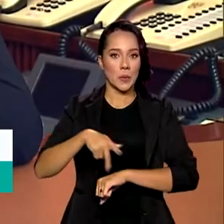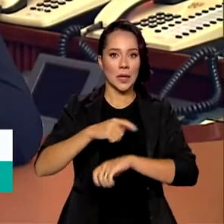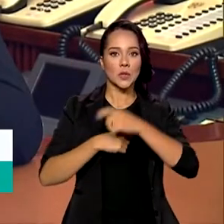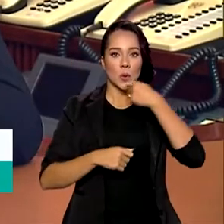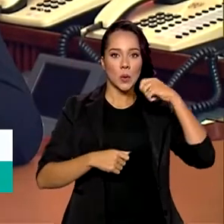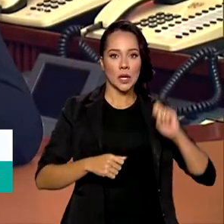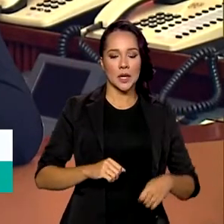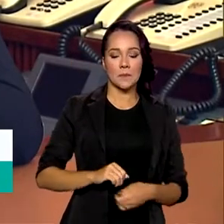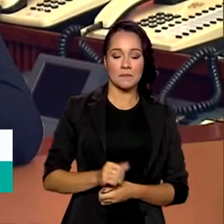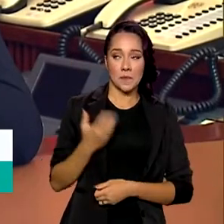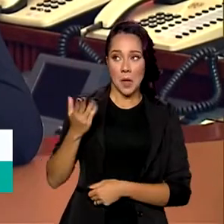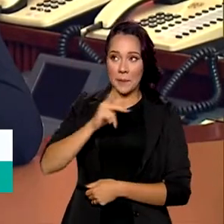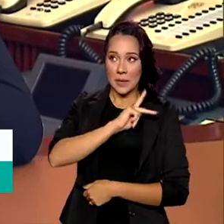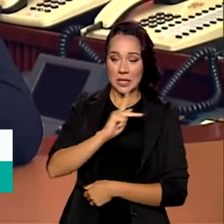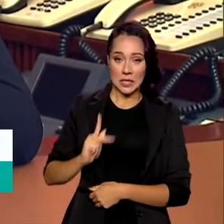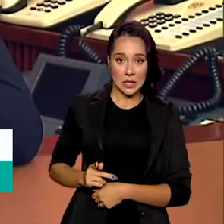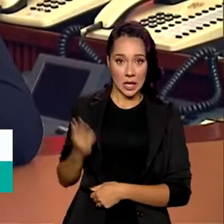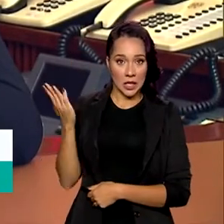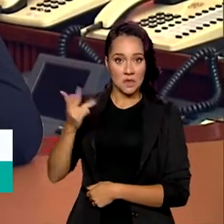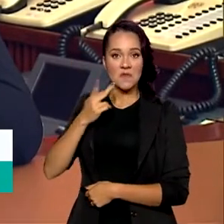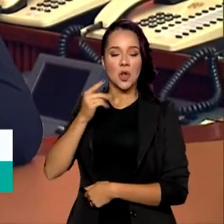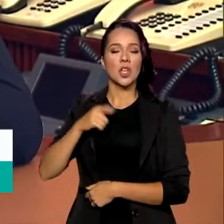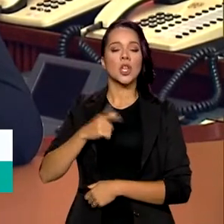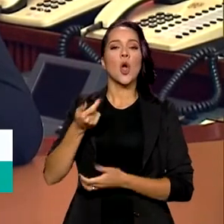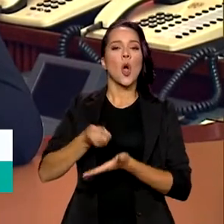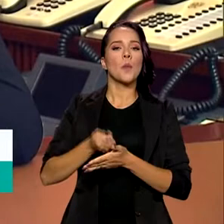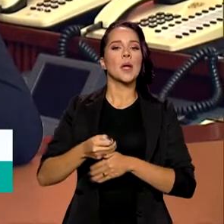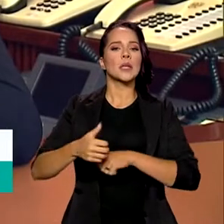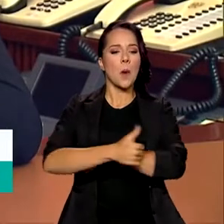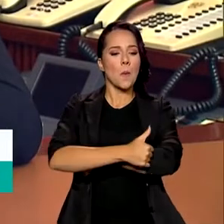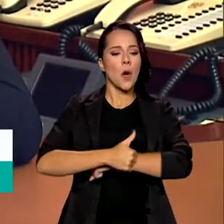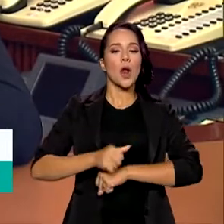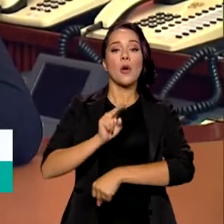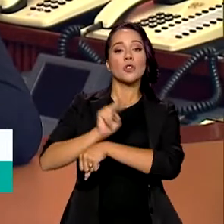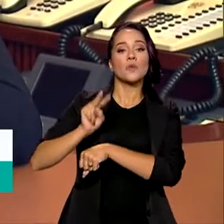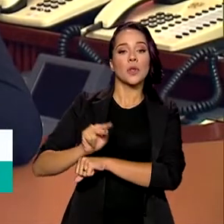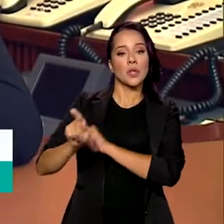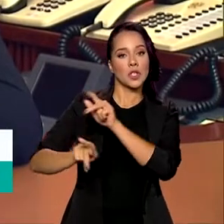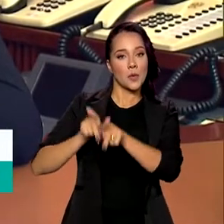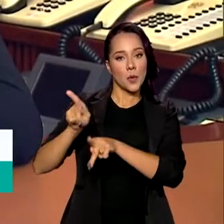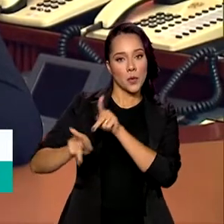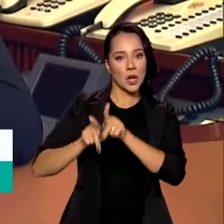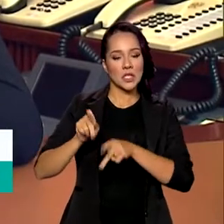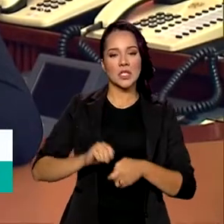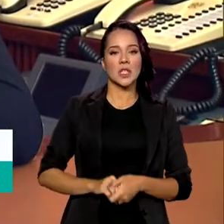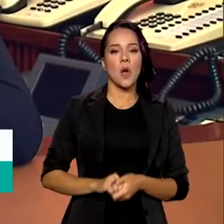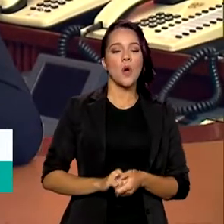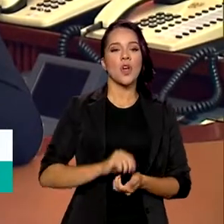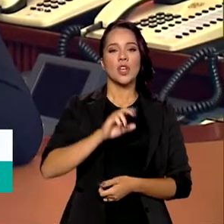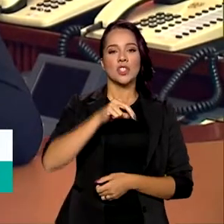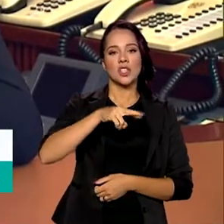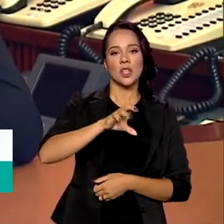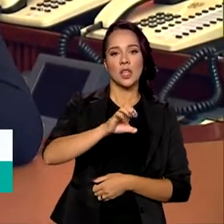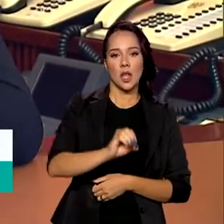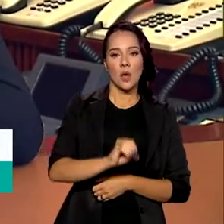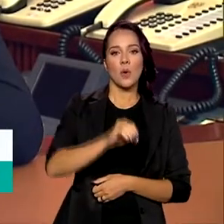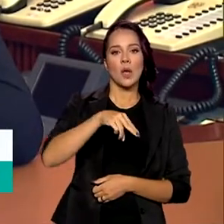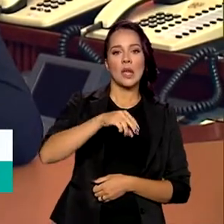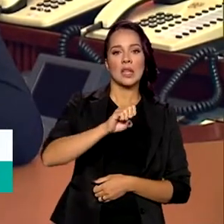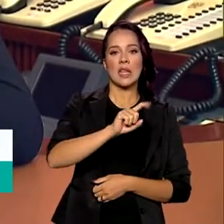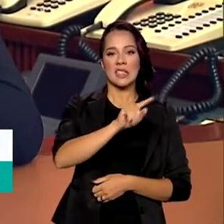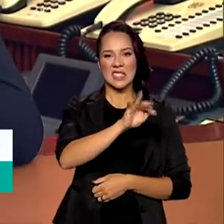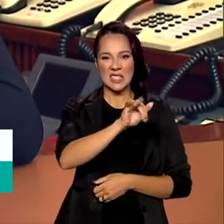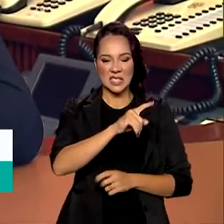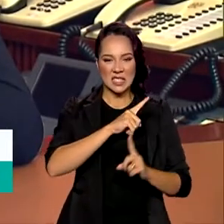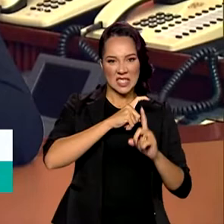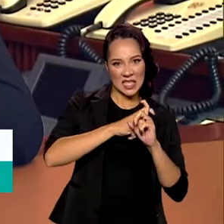Ucrânia Putin afirmou que tem o dever moral de os seus habitantes de neonazistas no poder em